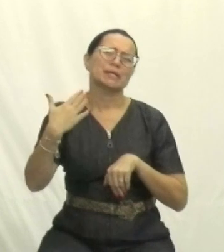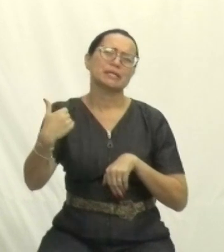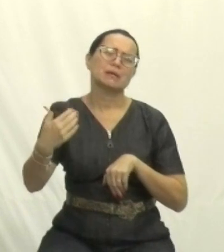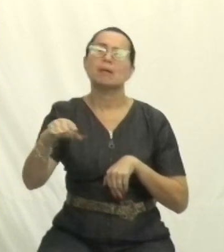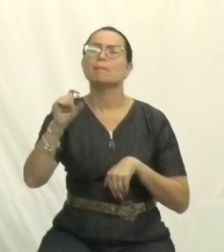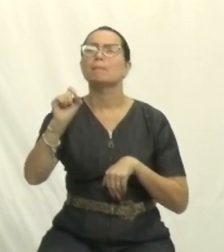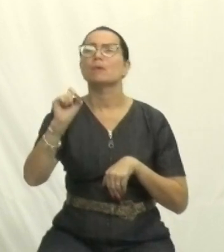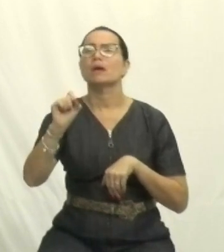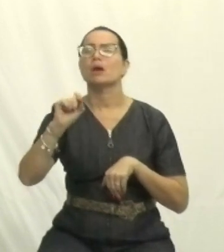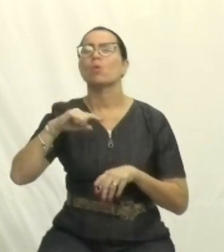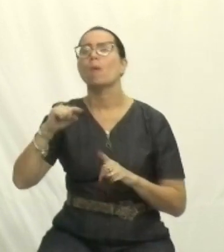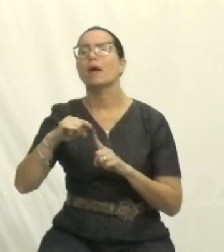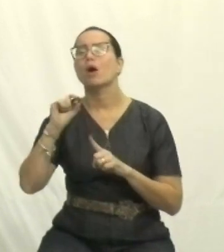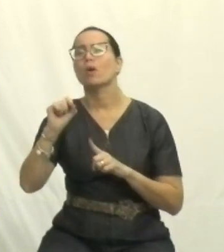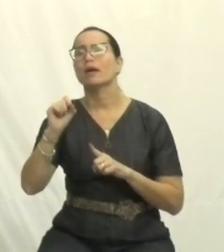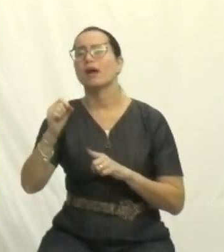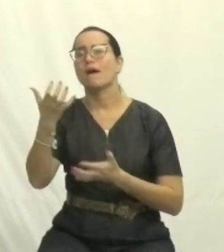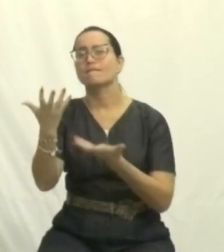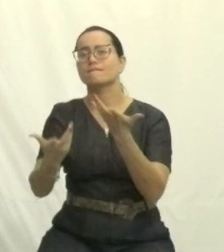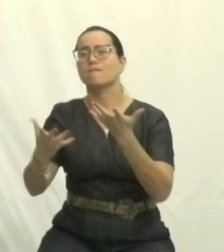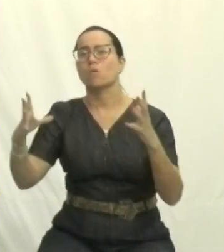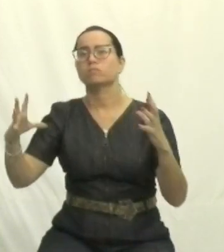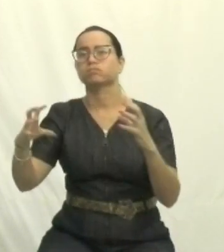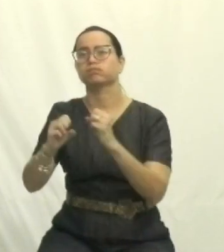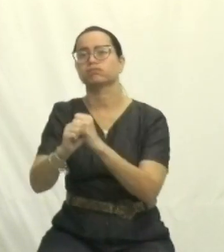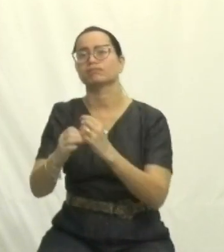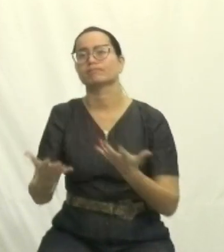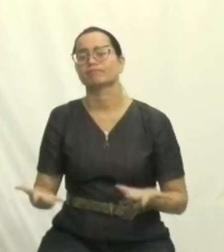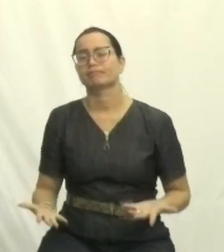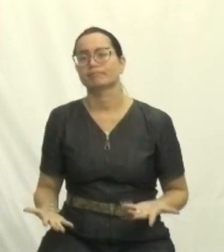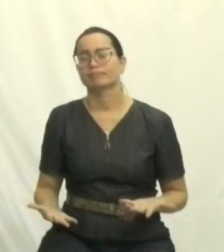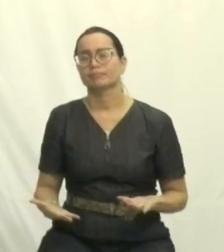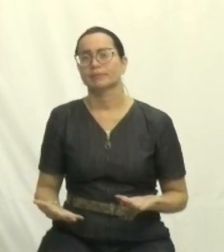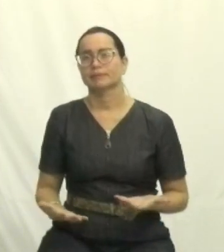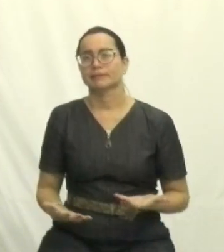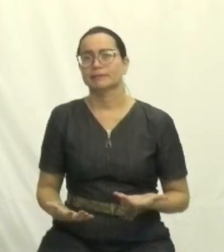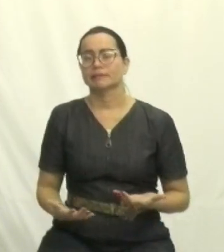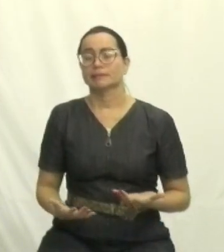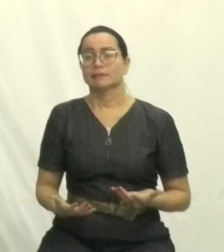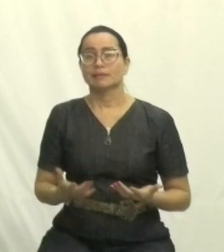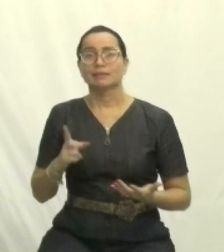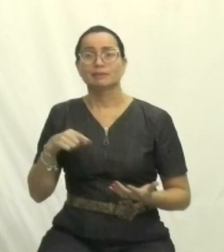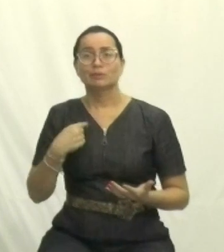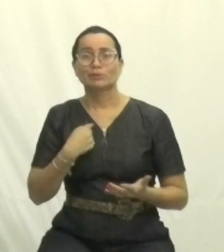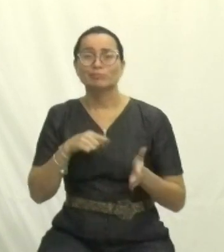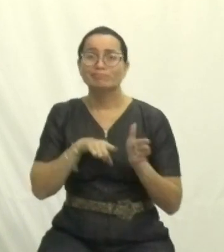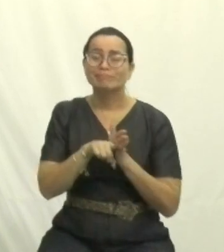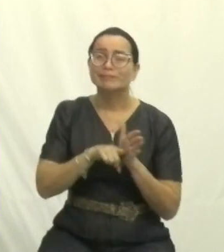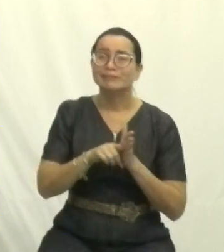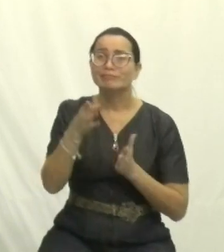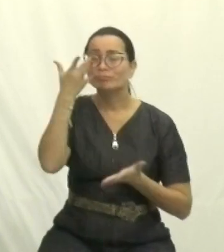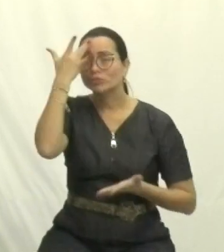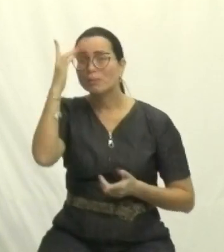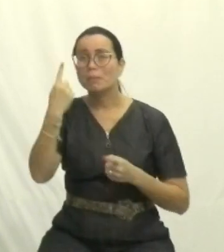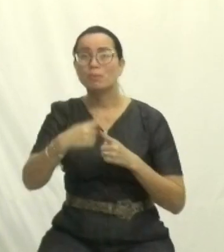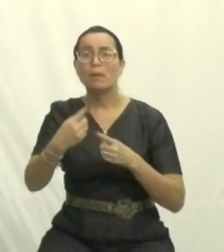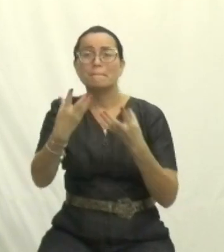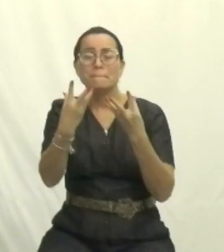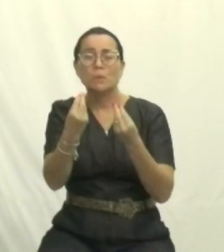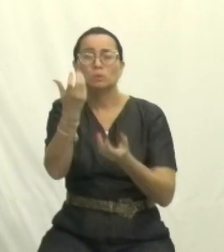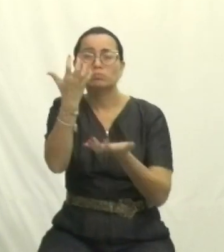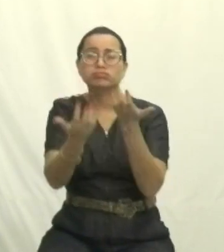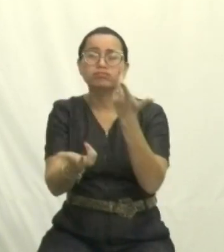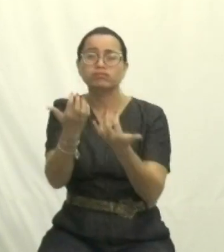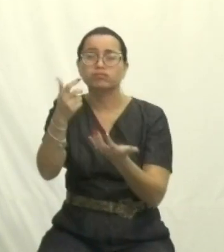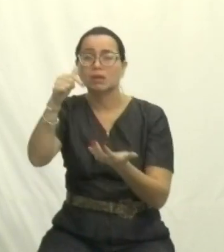Estado. E a gente não conseguiu chegar no 100% do porquê isso ocorre aqui na nossa região. E